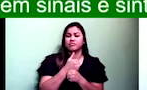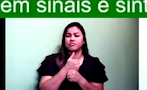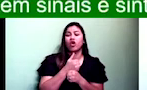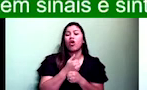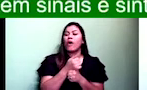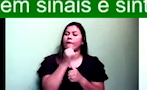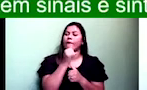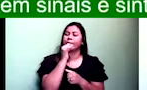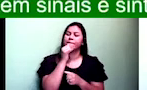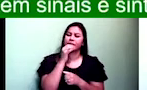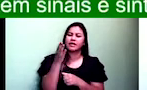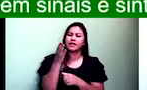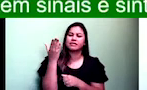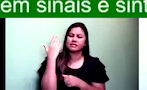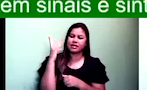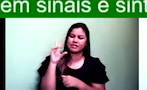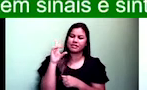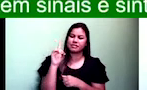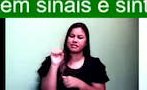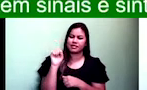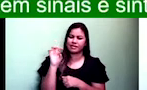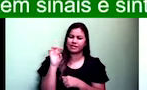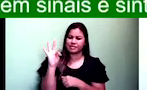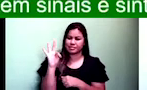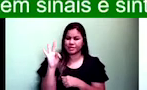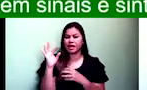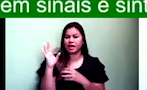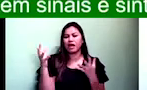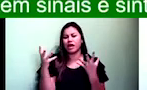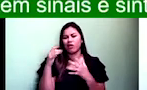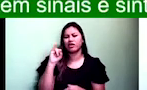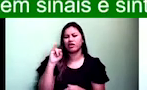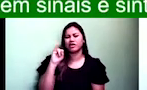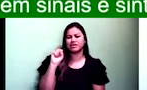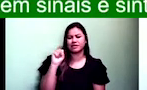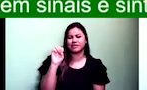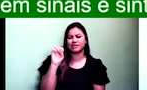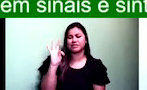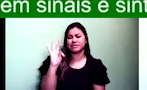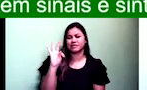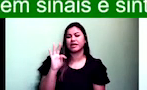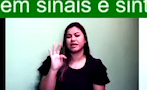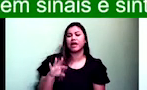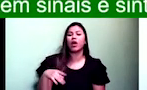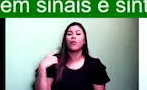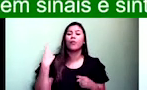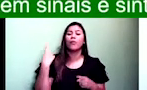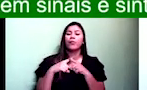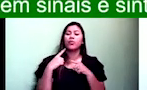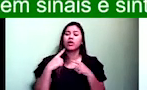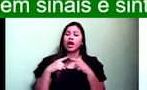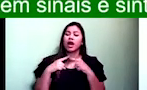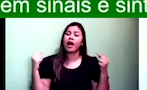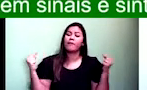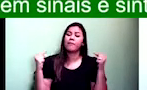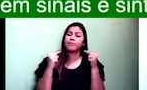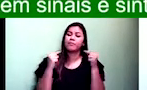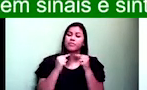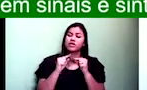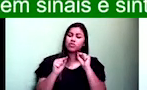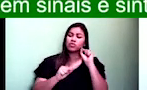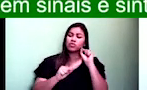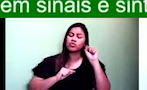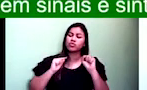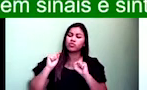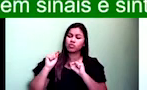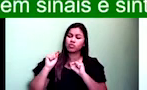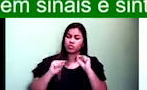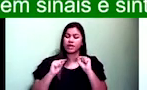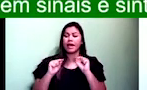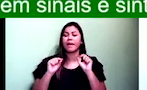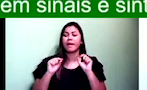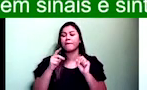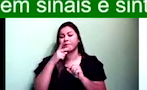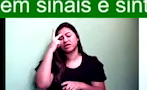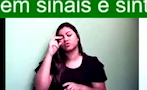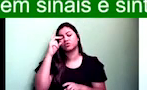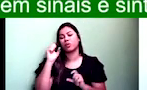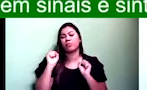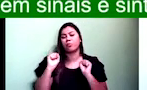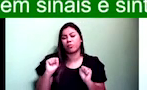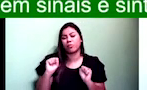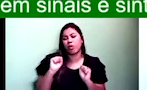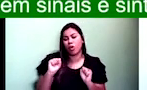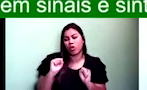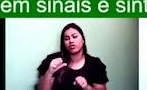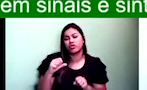doenças sexualmente transmissíveis, porque destaca a possibilidade de uma pessoa ter